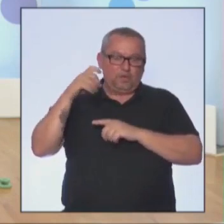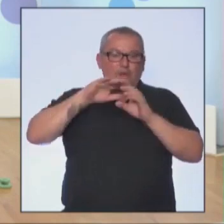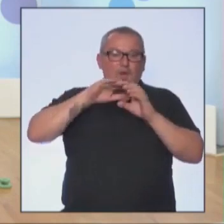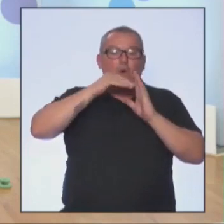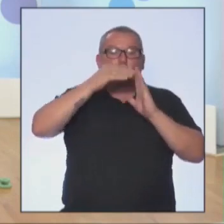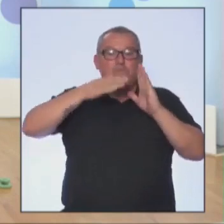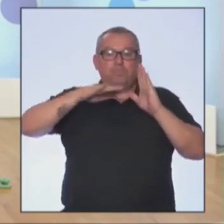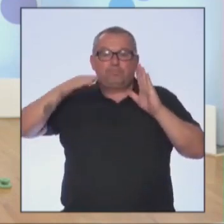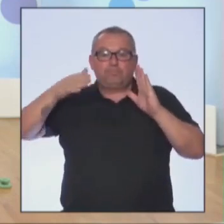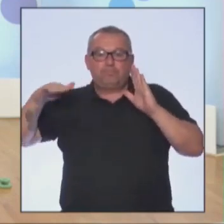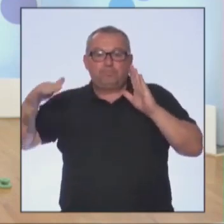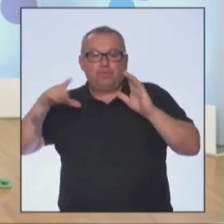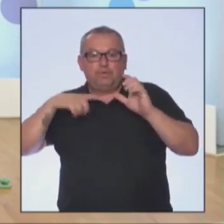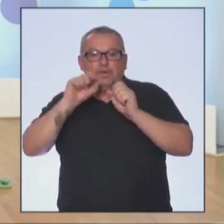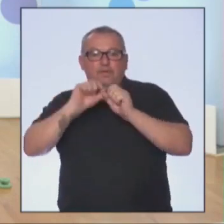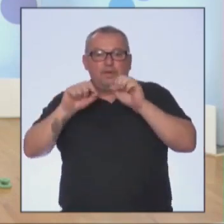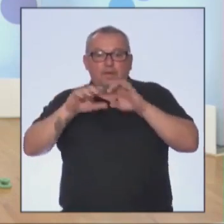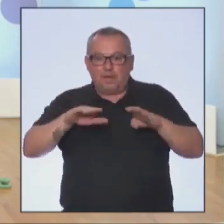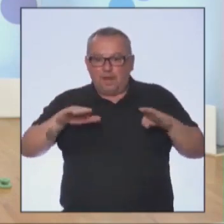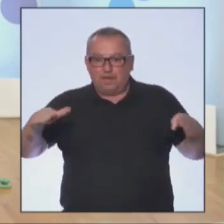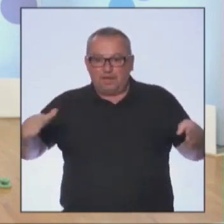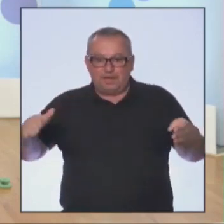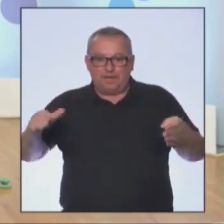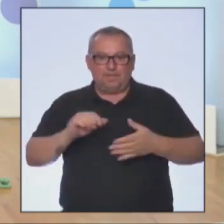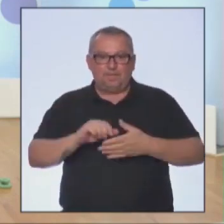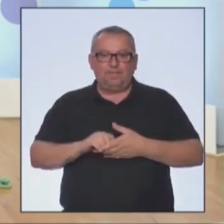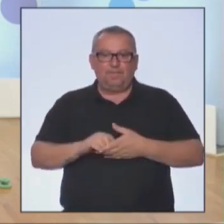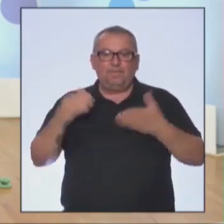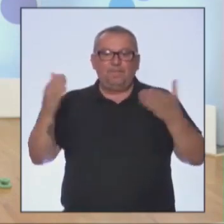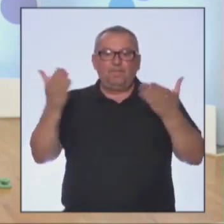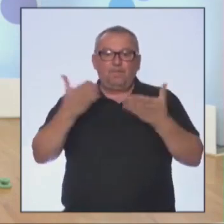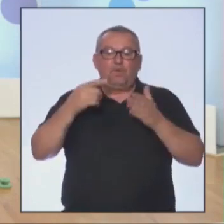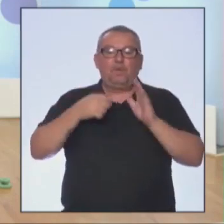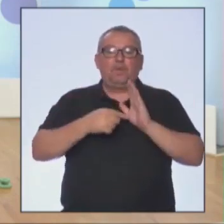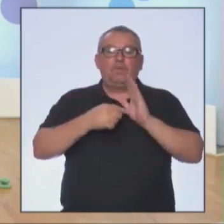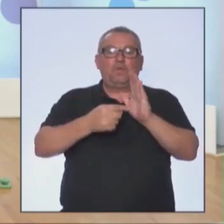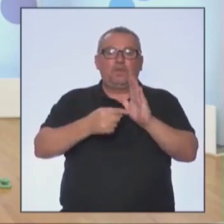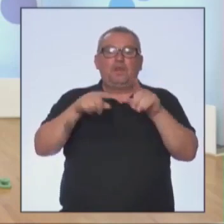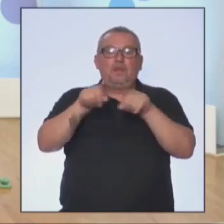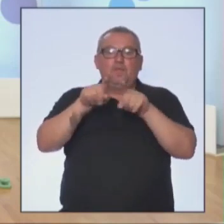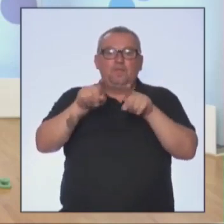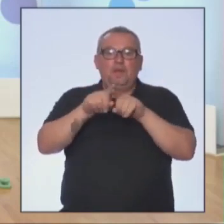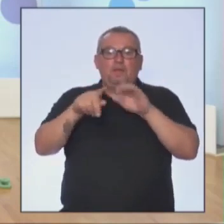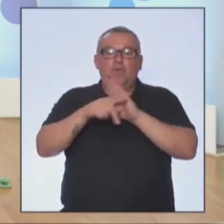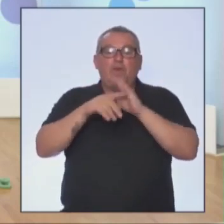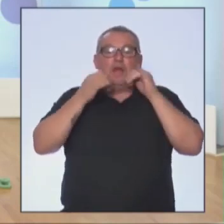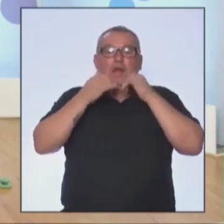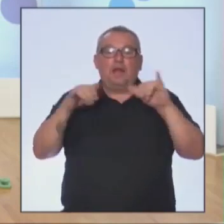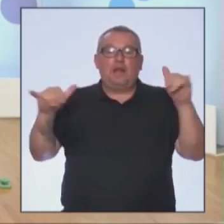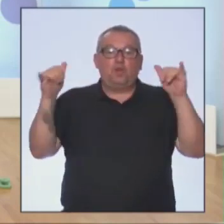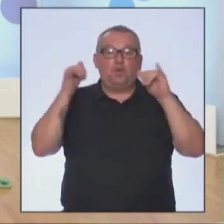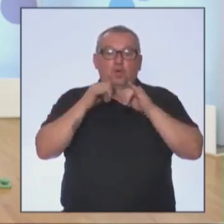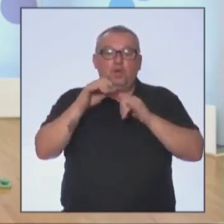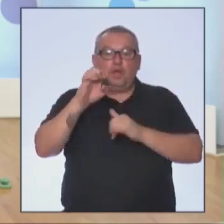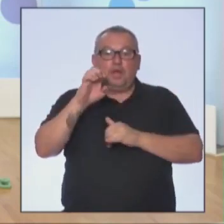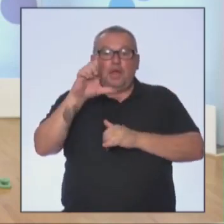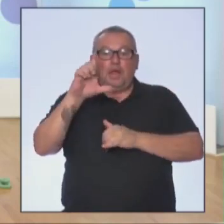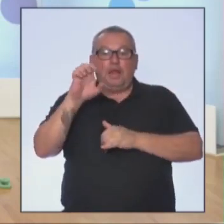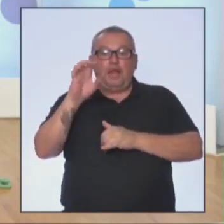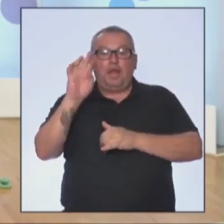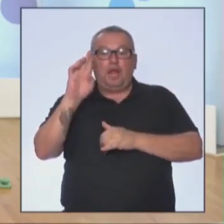está se propagando através da mesa. Agora, outra classificação da onda são ondas eletromagnéticas. As